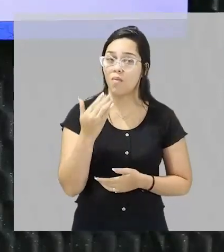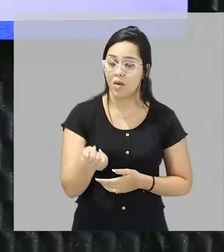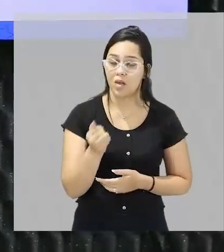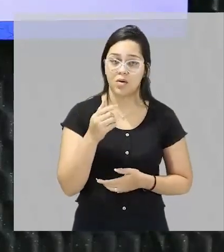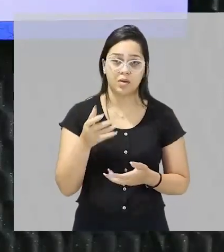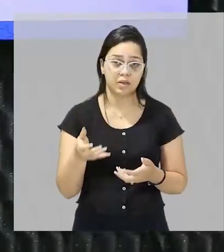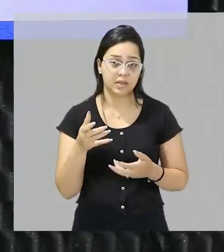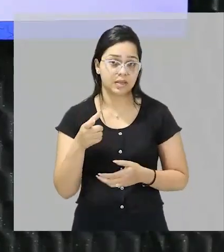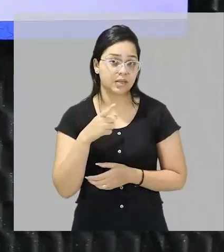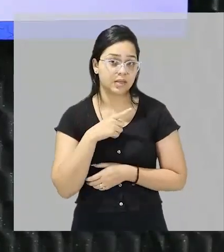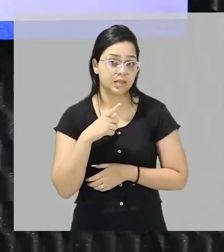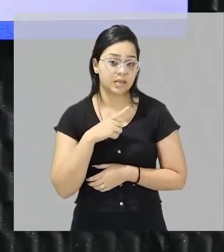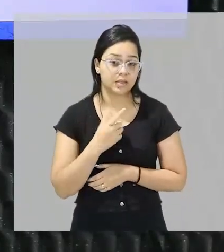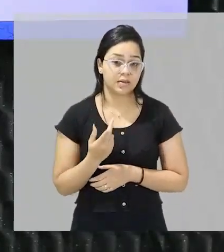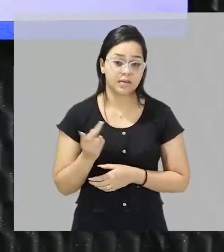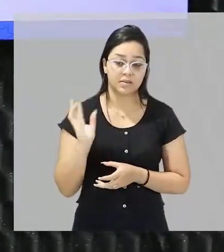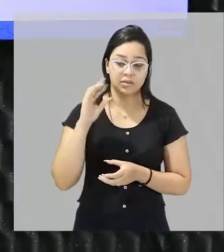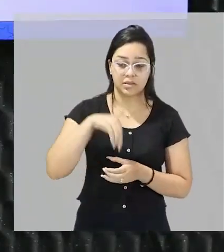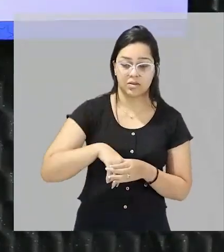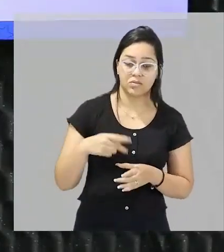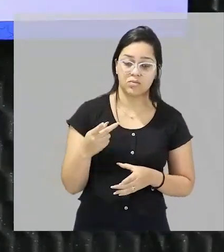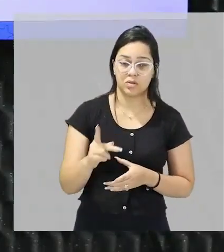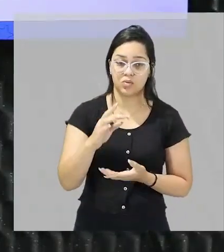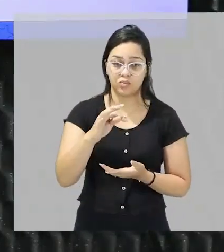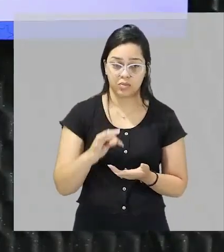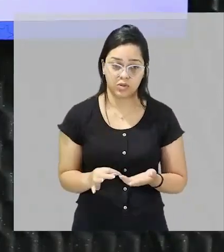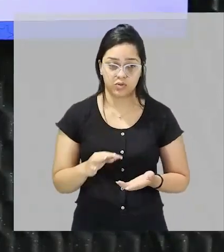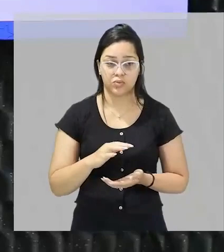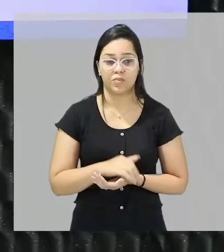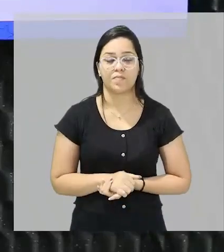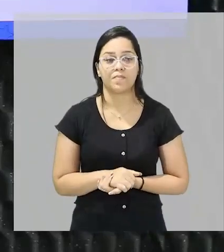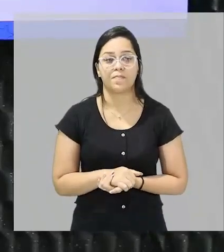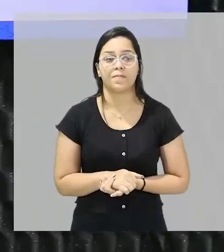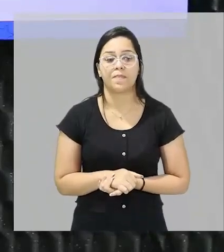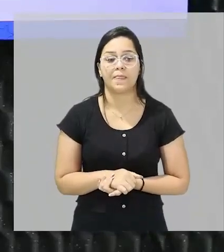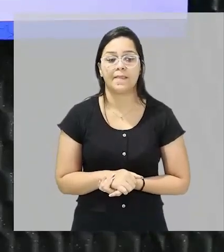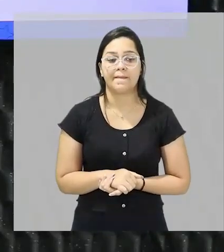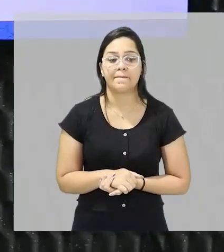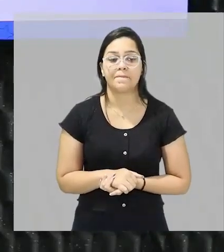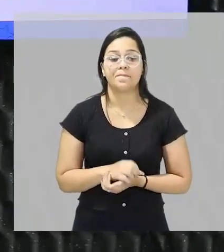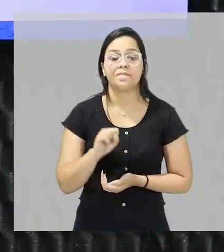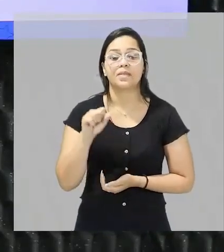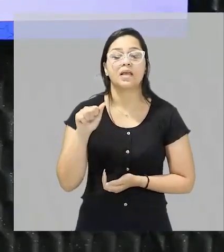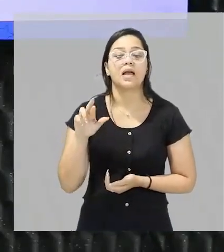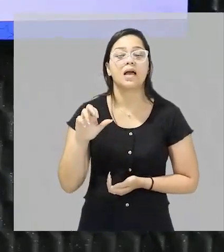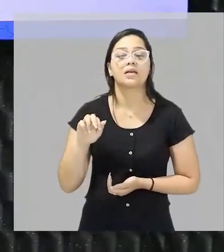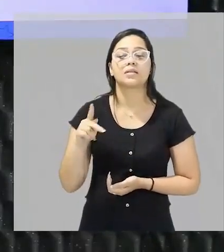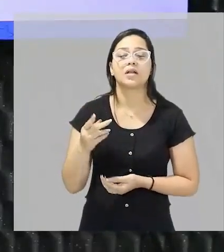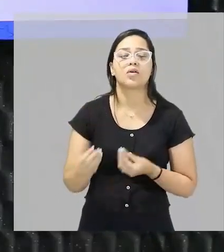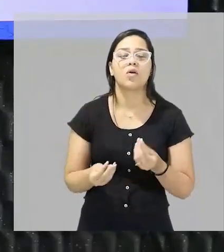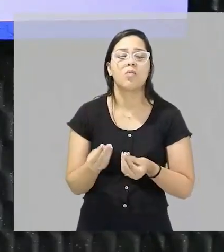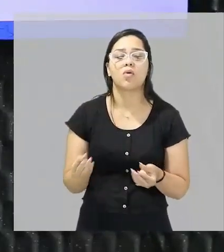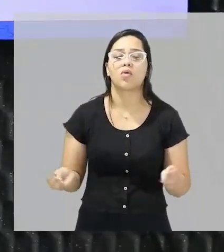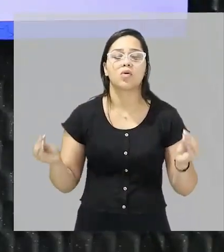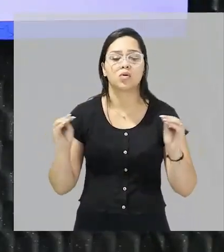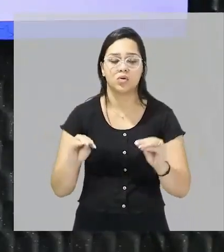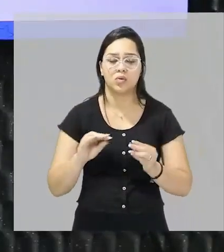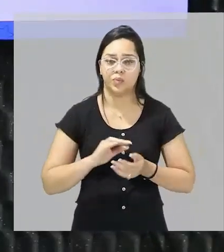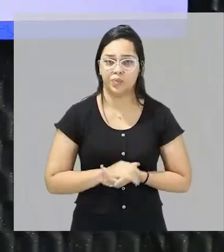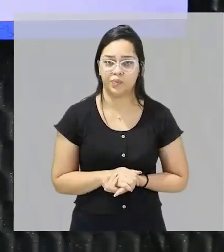elemento coesivo para inserir no seu texto. Da Sara, como é que a Sara Fernandes colocou? A Sara